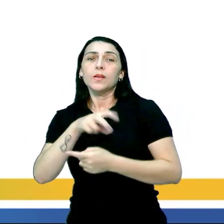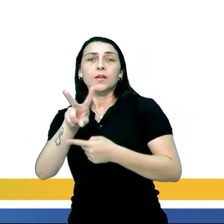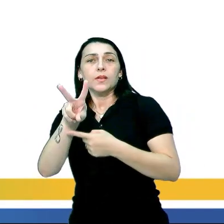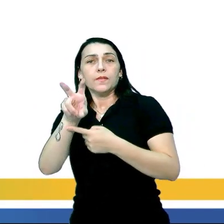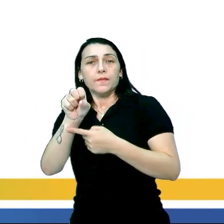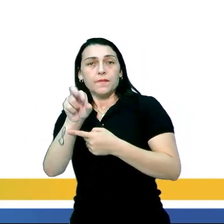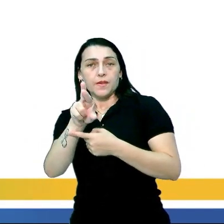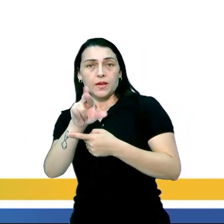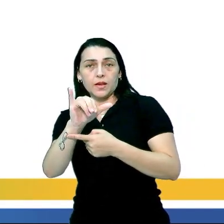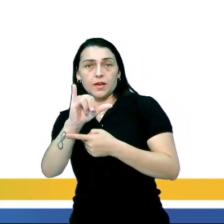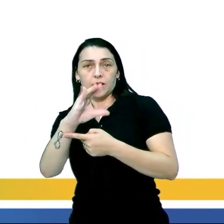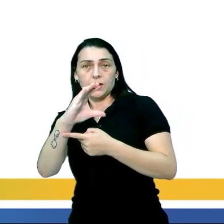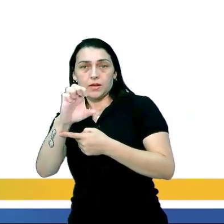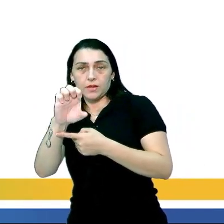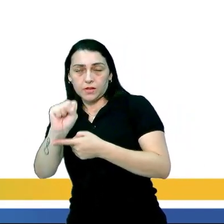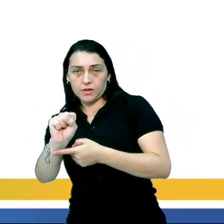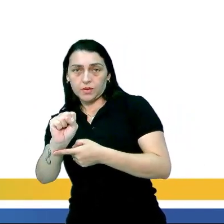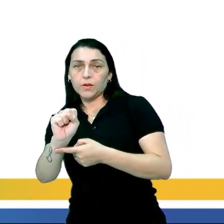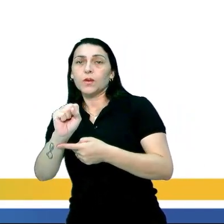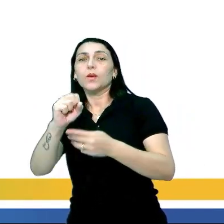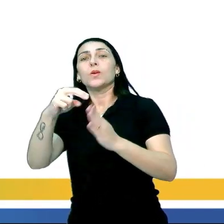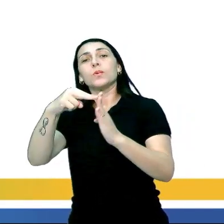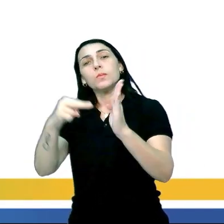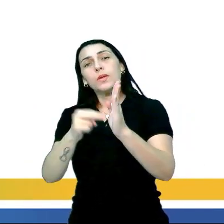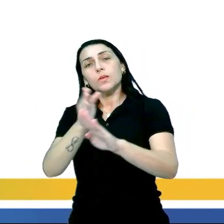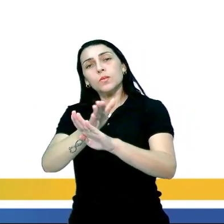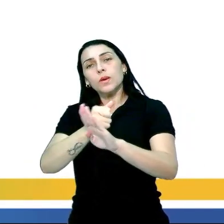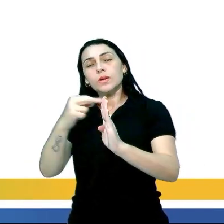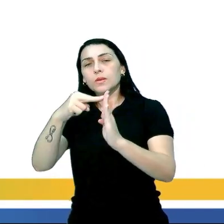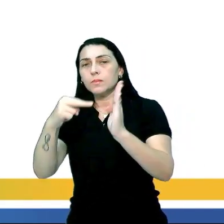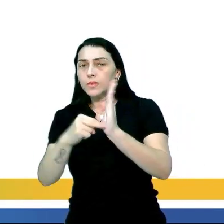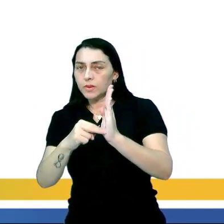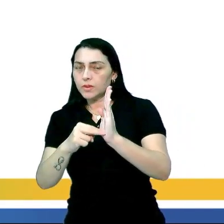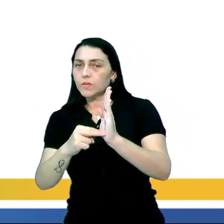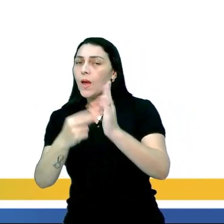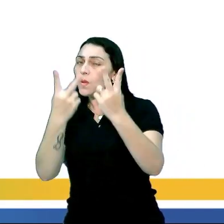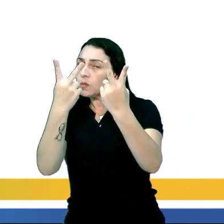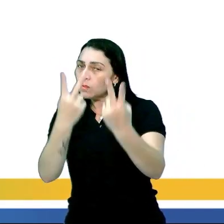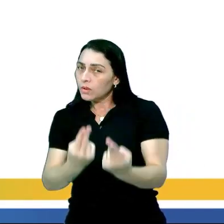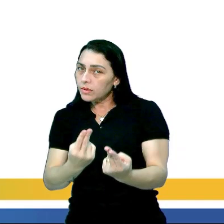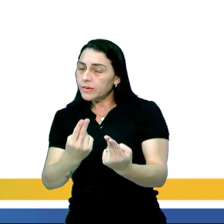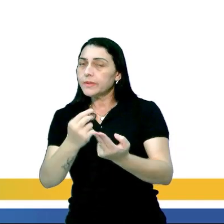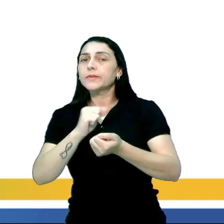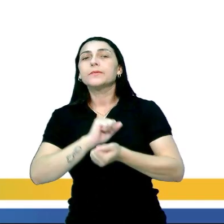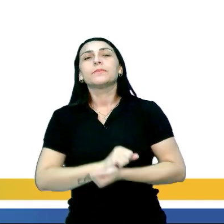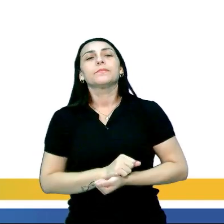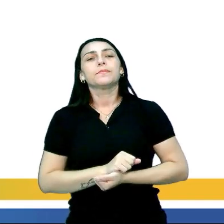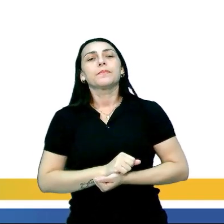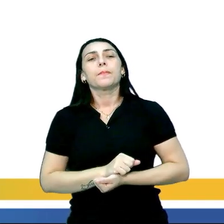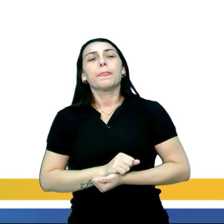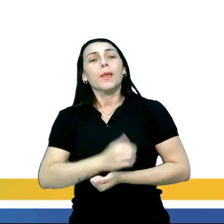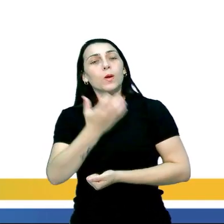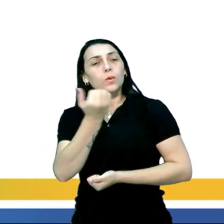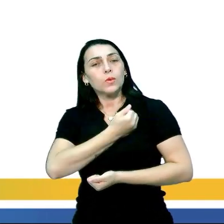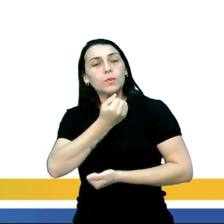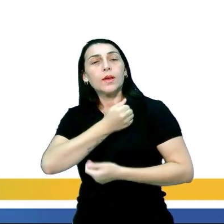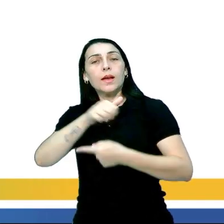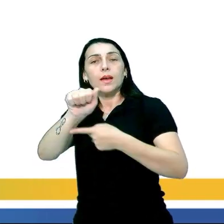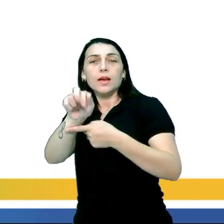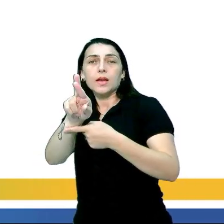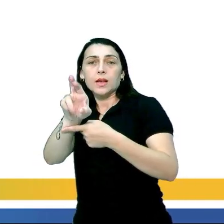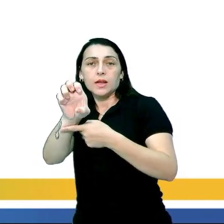vértices do prisma e do antiprisma são iguais. O número